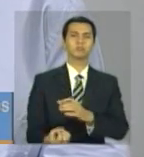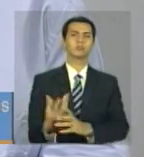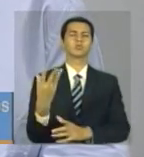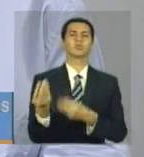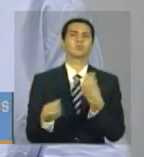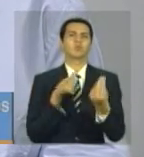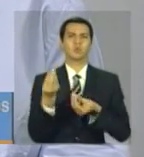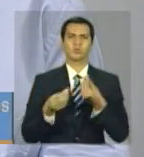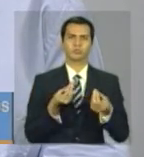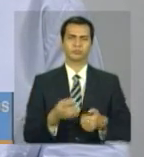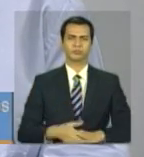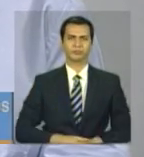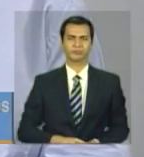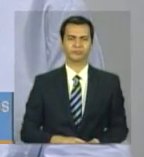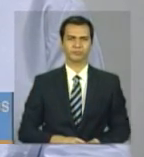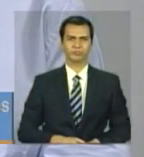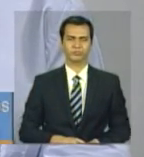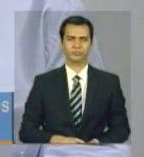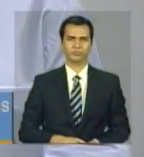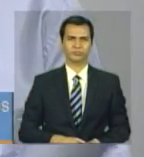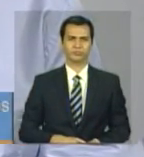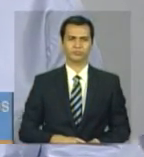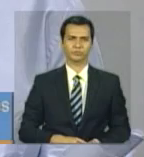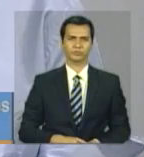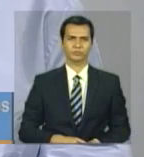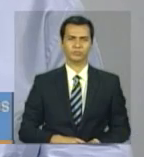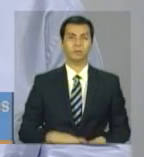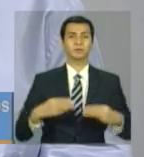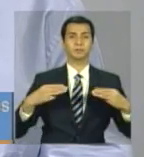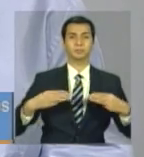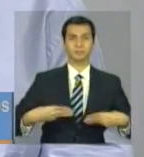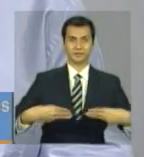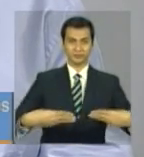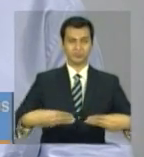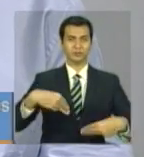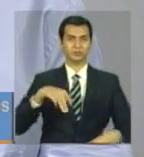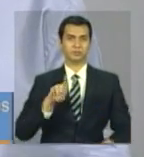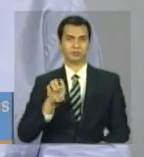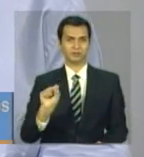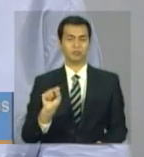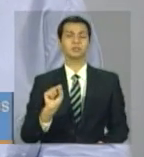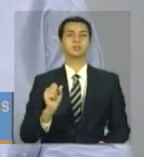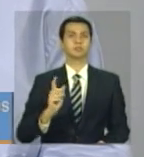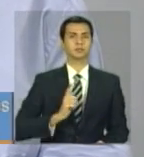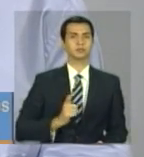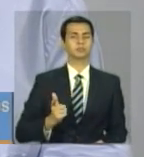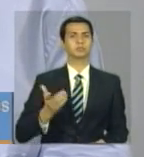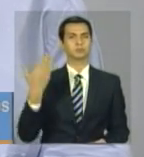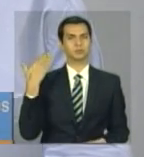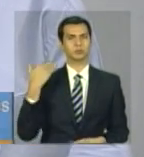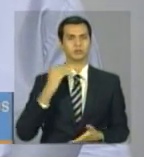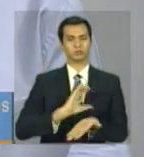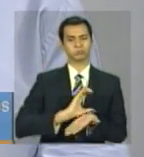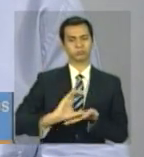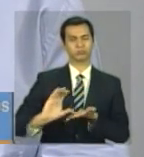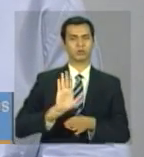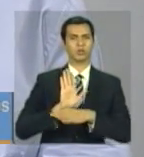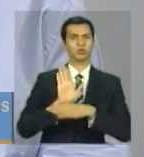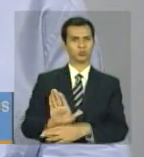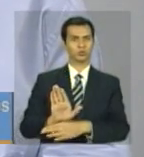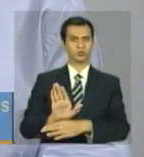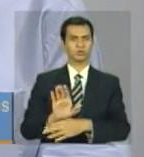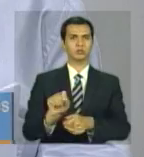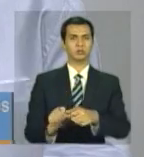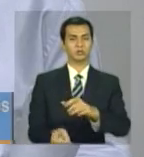teve aí um período em que ele financiava alguns kits, né, para a implantação de hortas nos municípios, né, depois, por meio